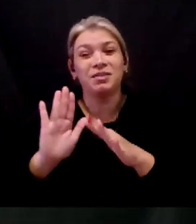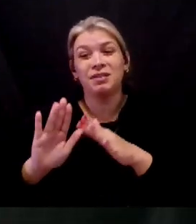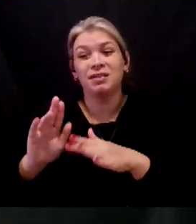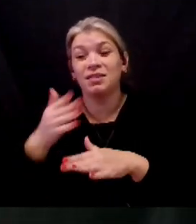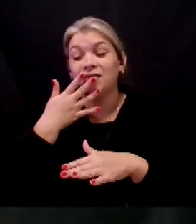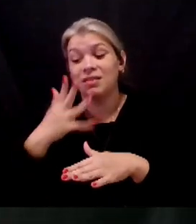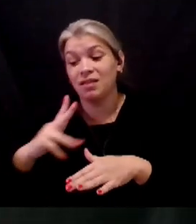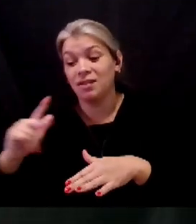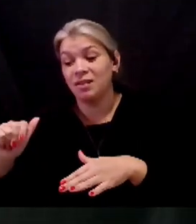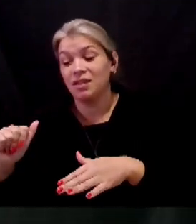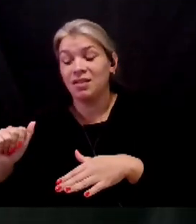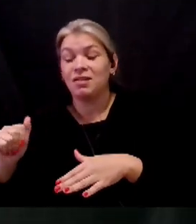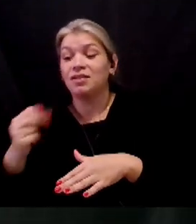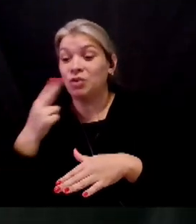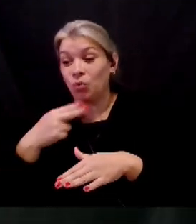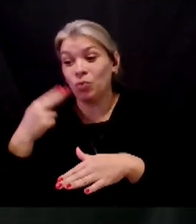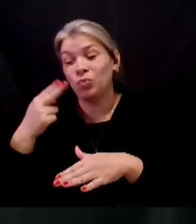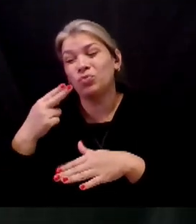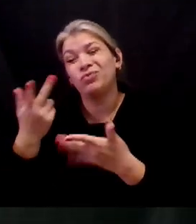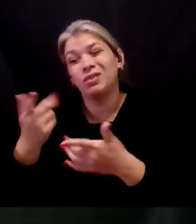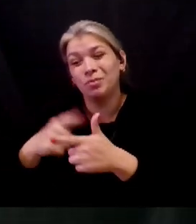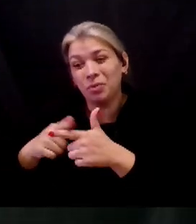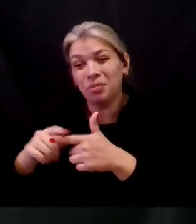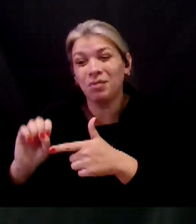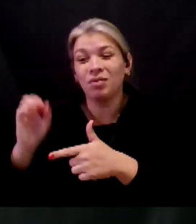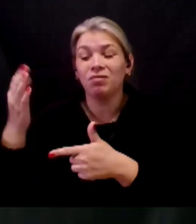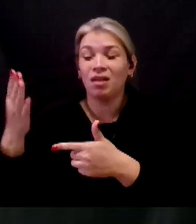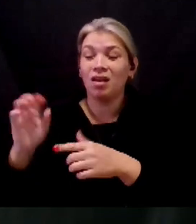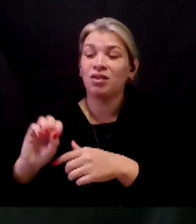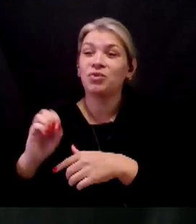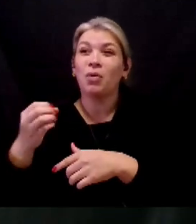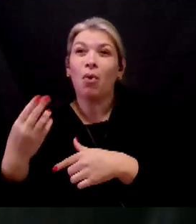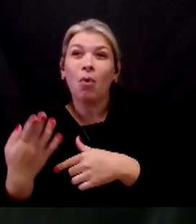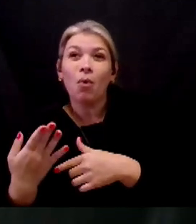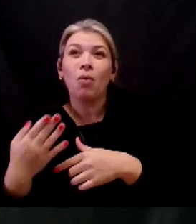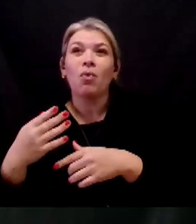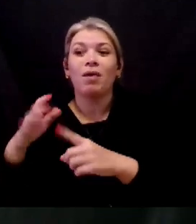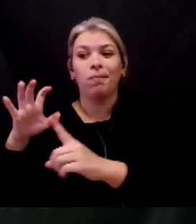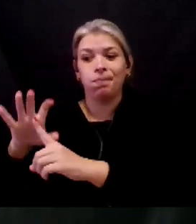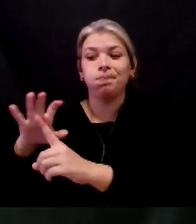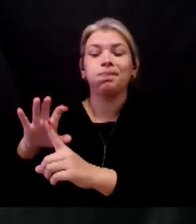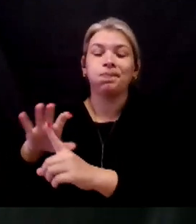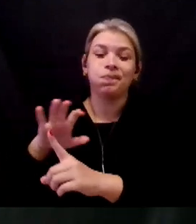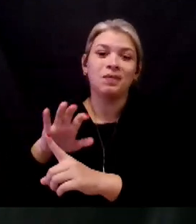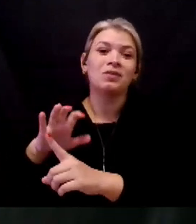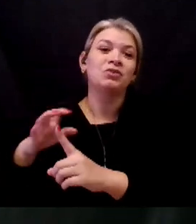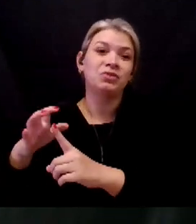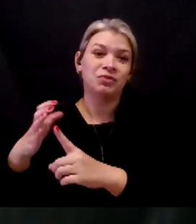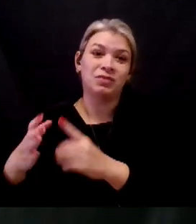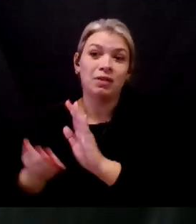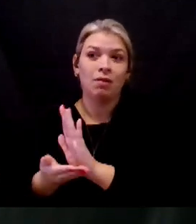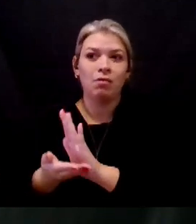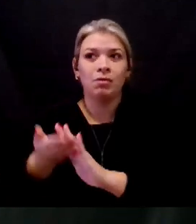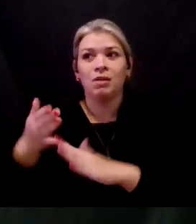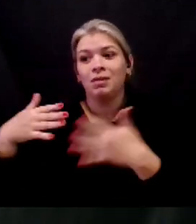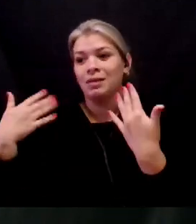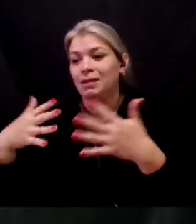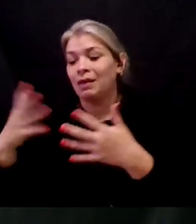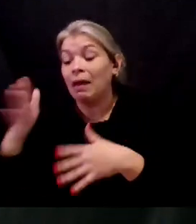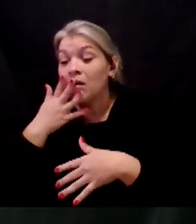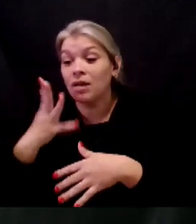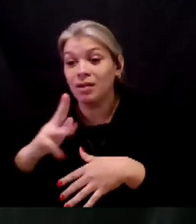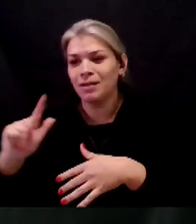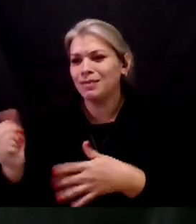influenciada, porque daí ela começa a ver vídeos, o algoritmo vai trazendo, e o negócio vai aumentando, e quando você vê, a criança tá querendo